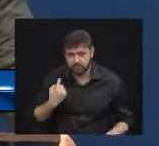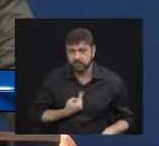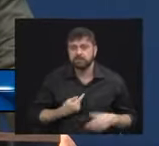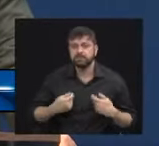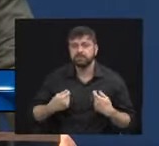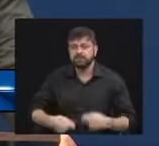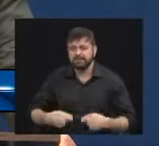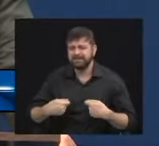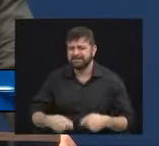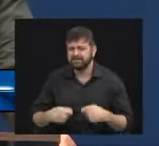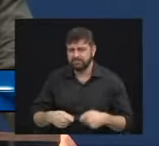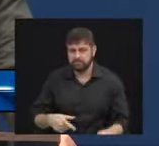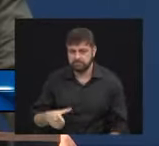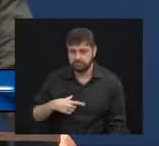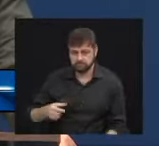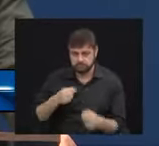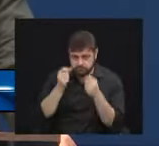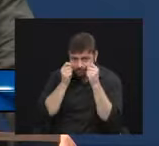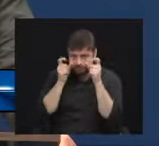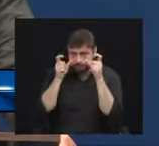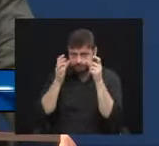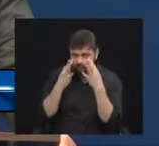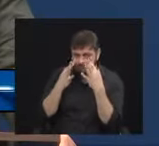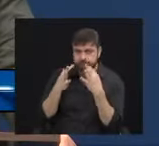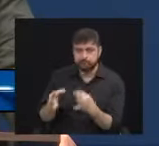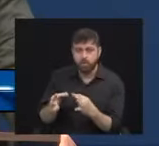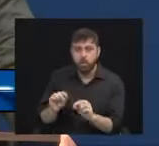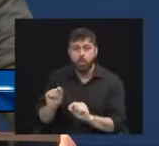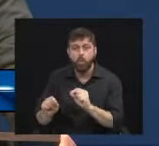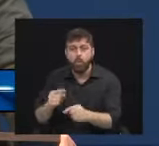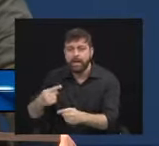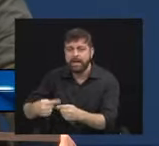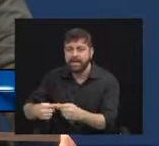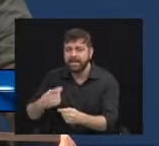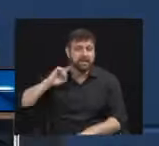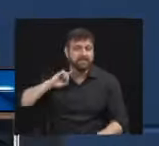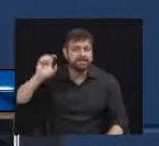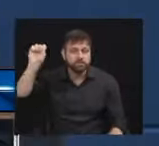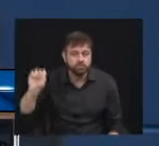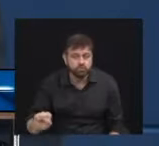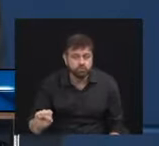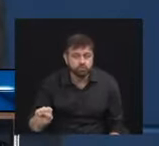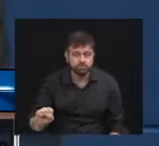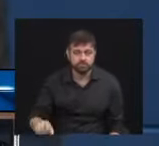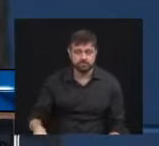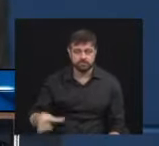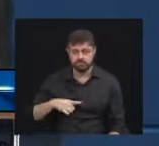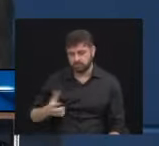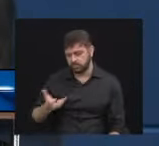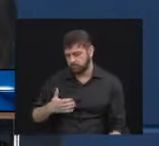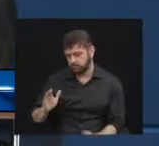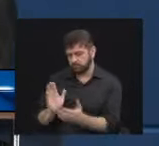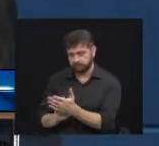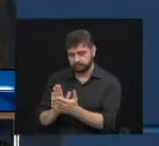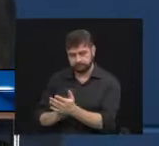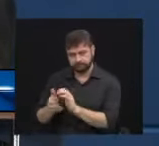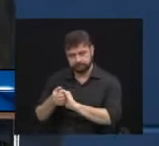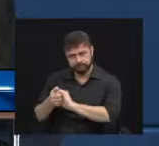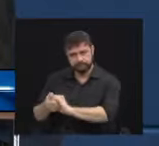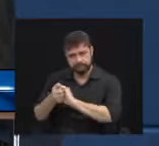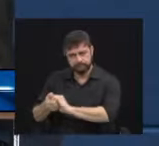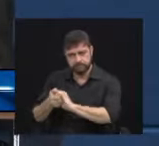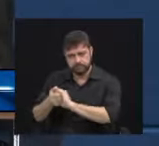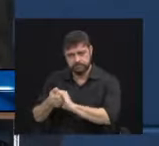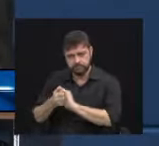precisamos estar atentos àquilo que Campinas precisa de cada um de nós. Eu quero parabenizar também o prefeito da minha